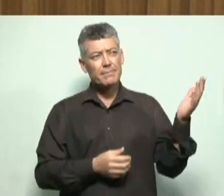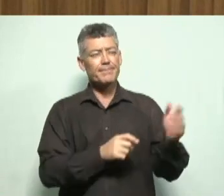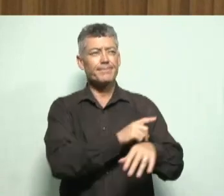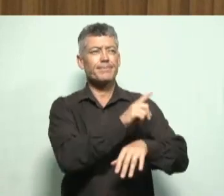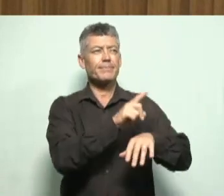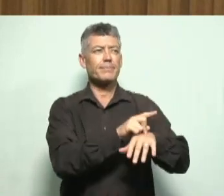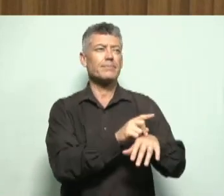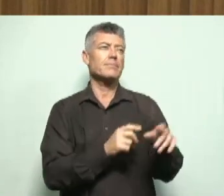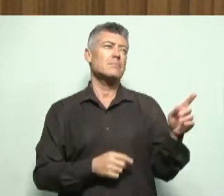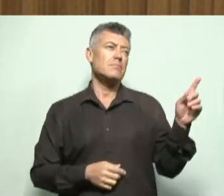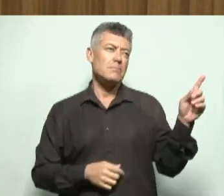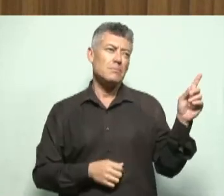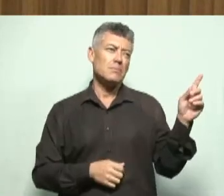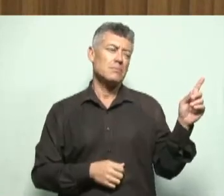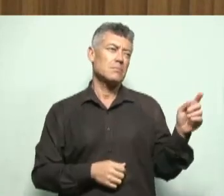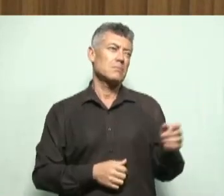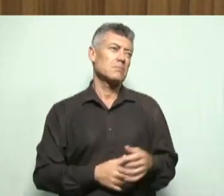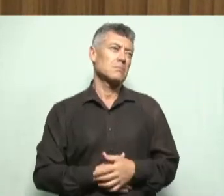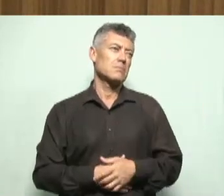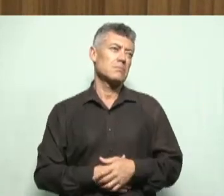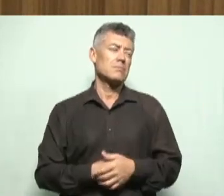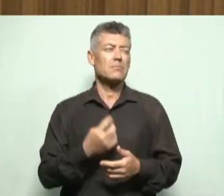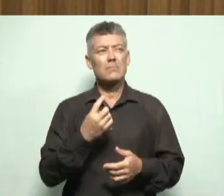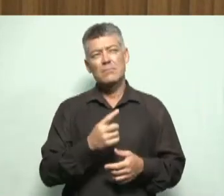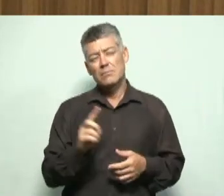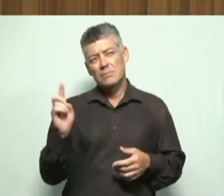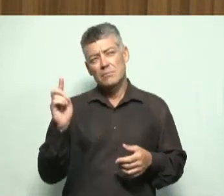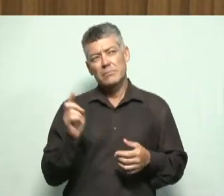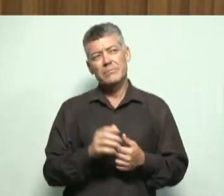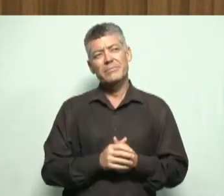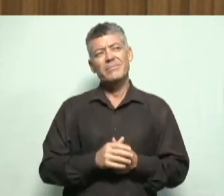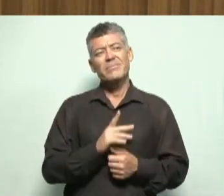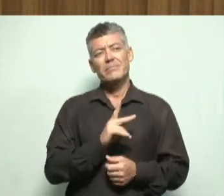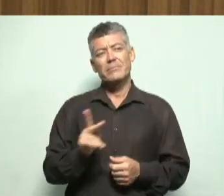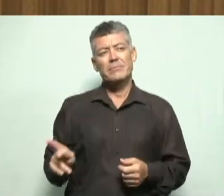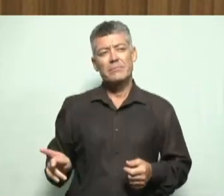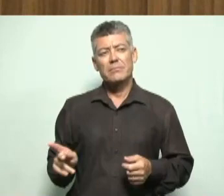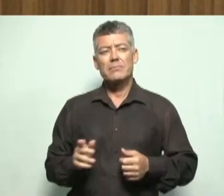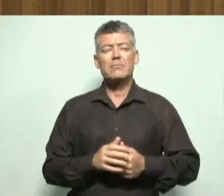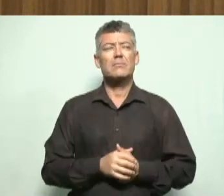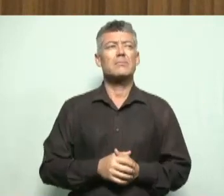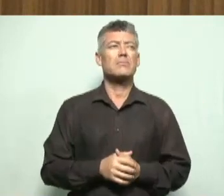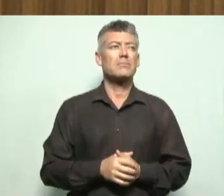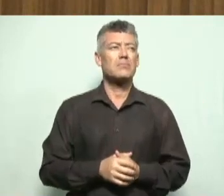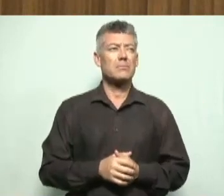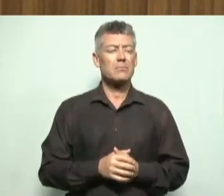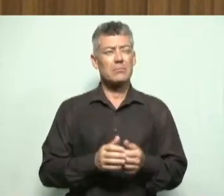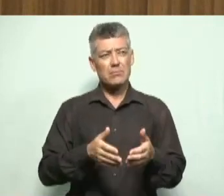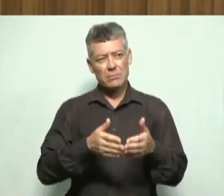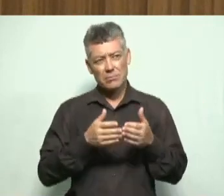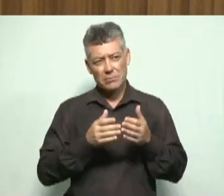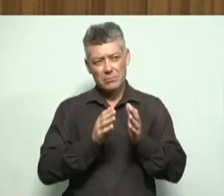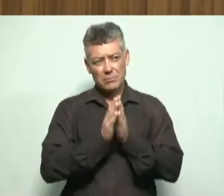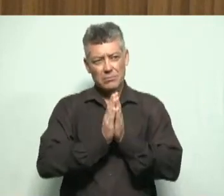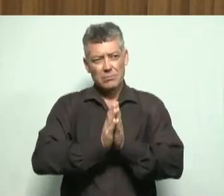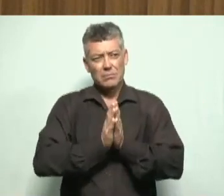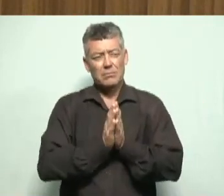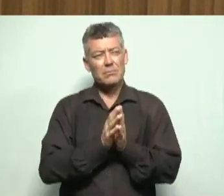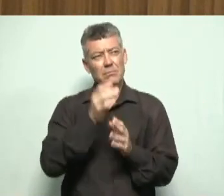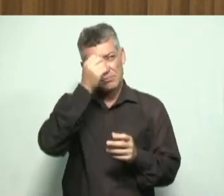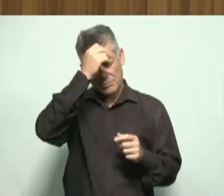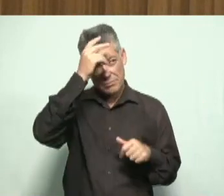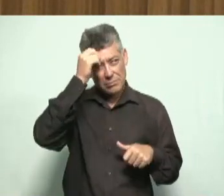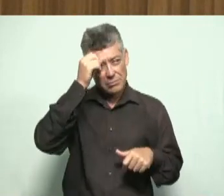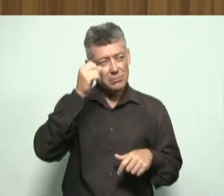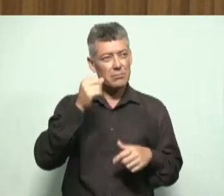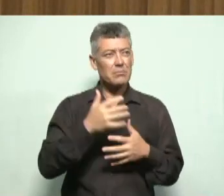país. E por último, senhor presidente, eu quero aqui fazer um apelo à prefeitura da